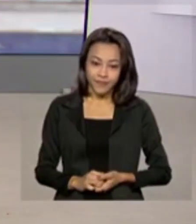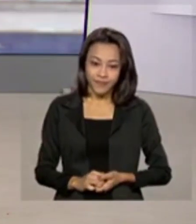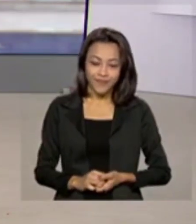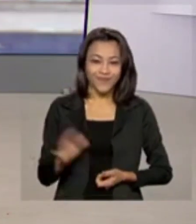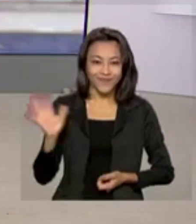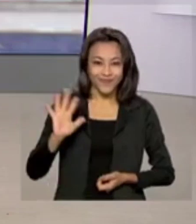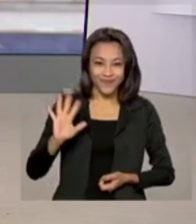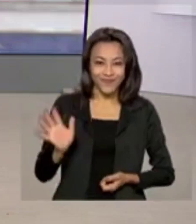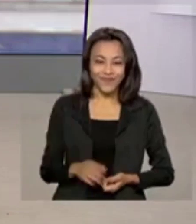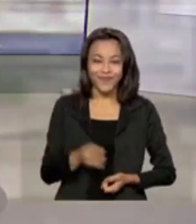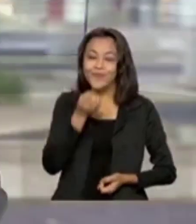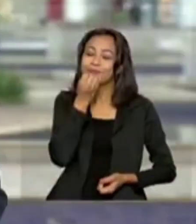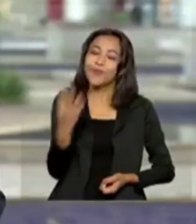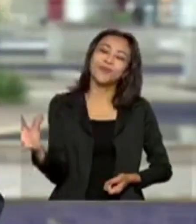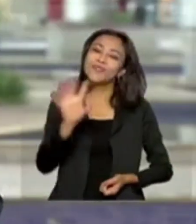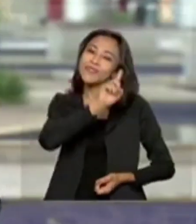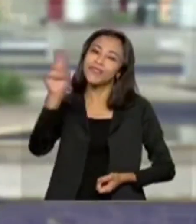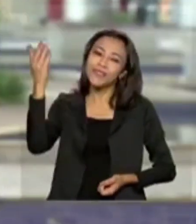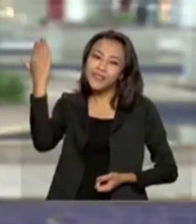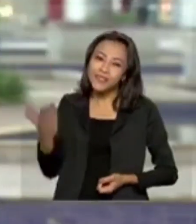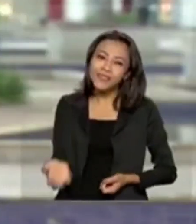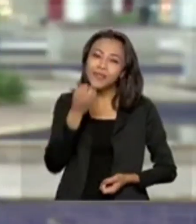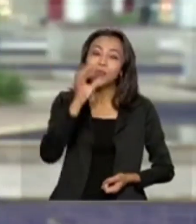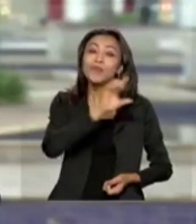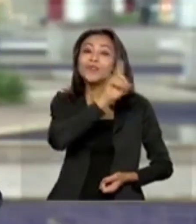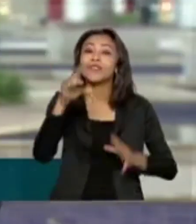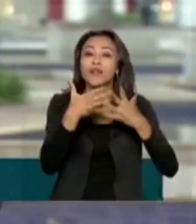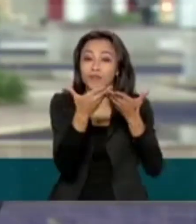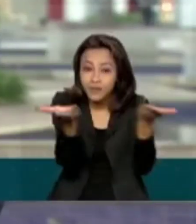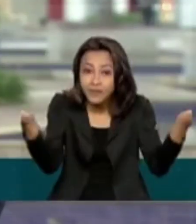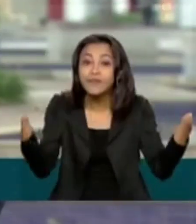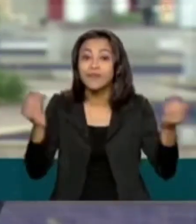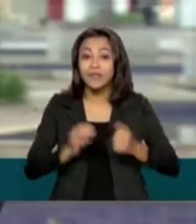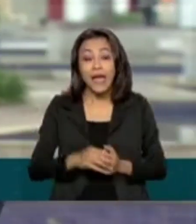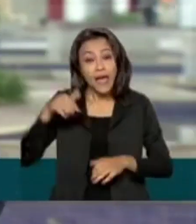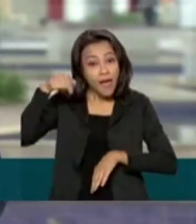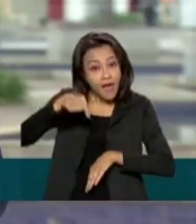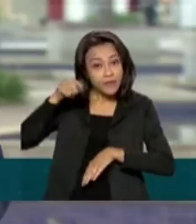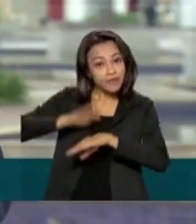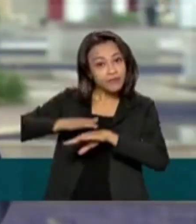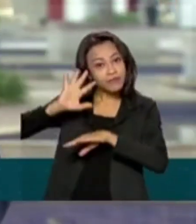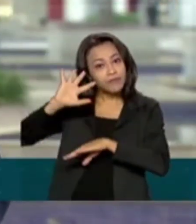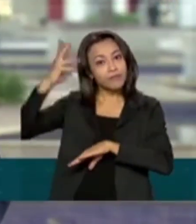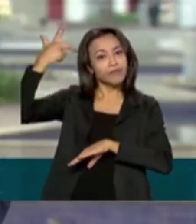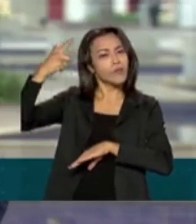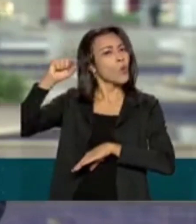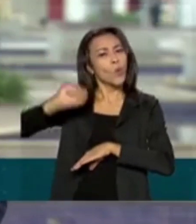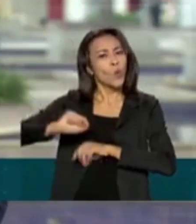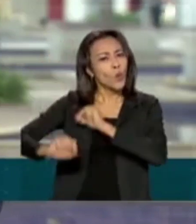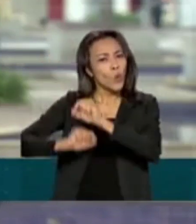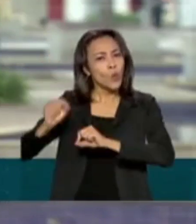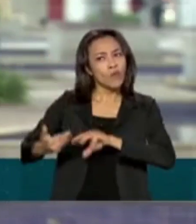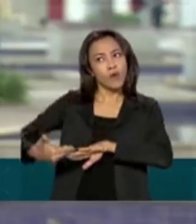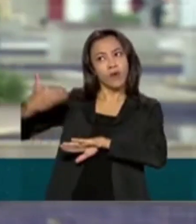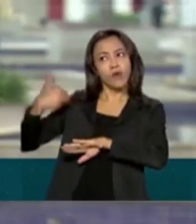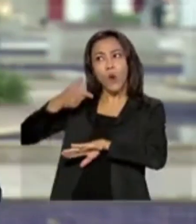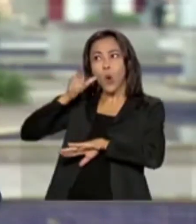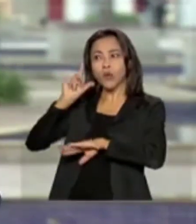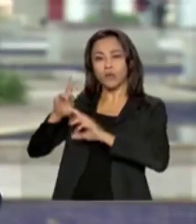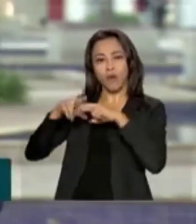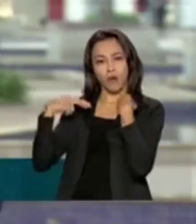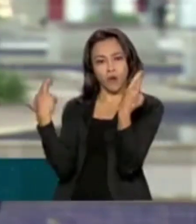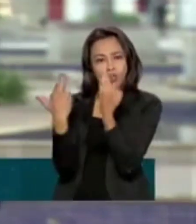Olá, Renata. Bom dia para você e bom dia a todos. Olha, essa decisão foi tomada em reunião extraordinária ontem